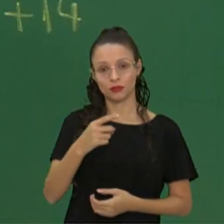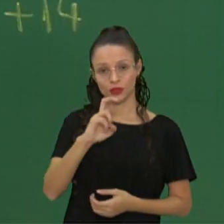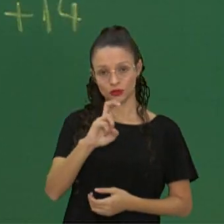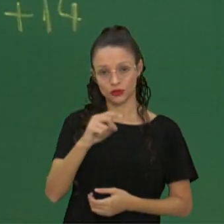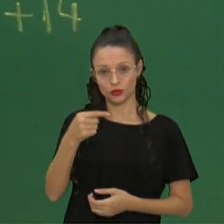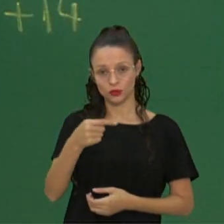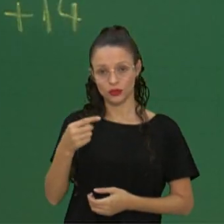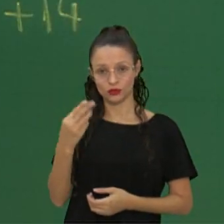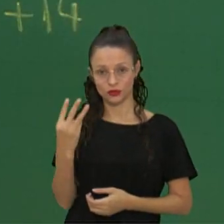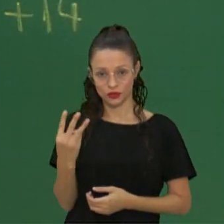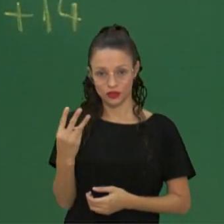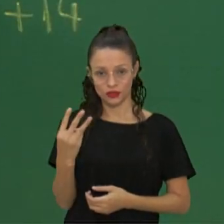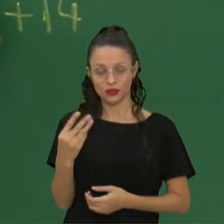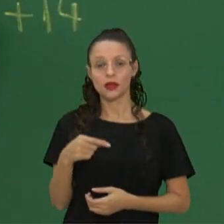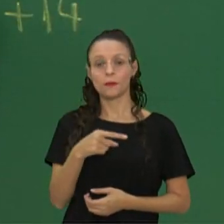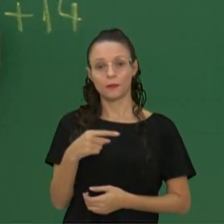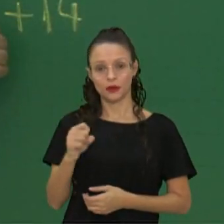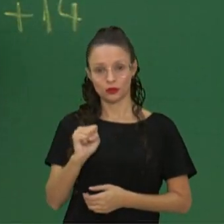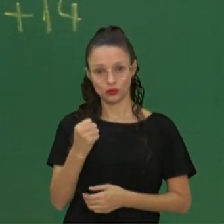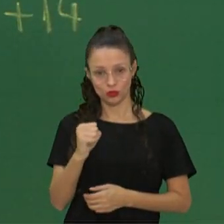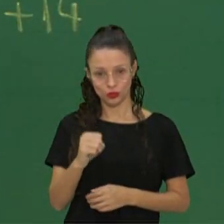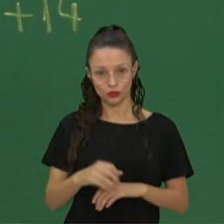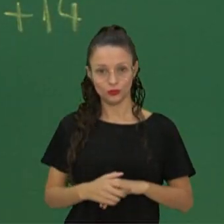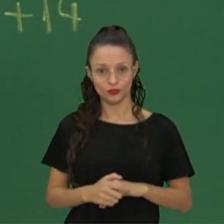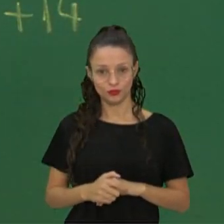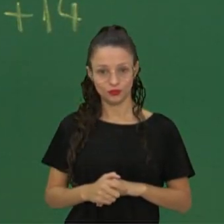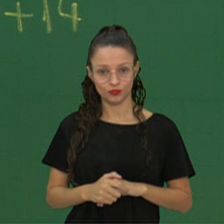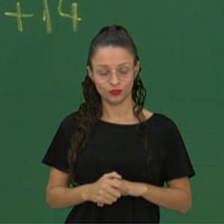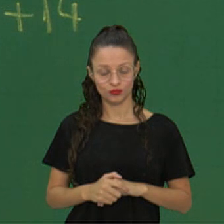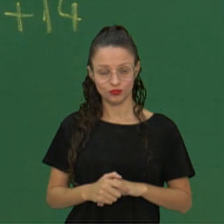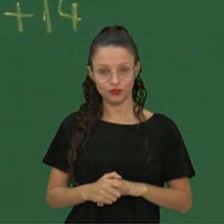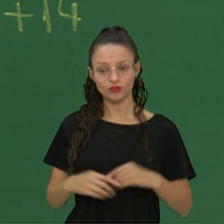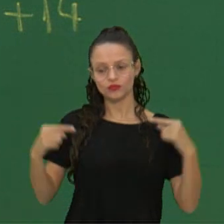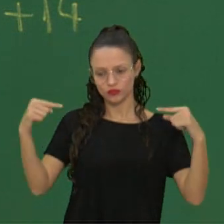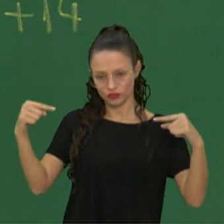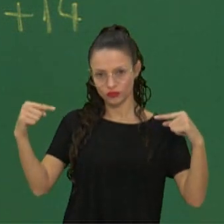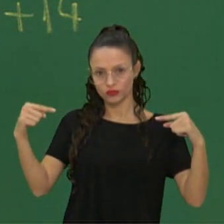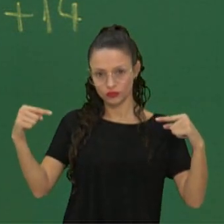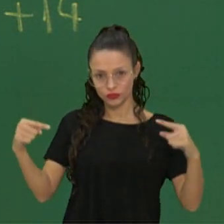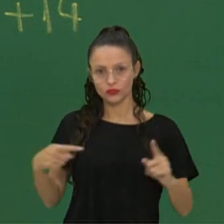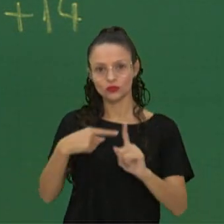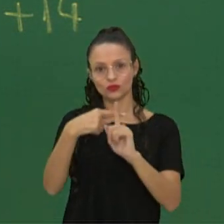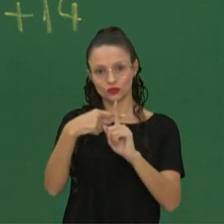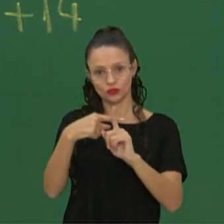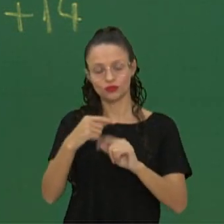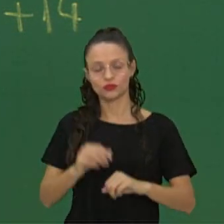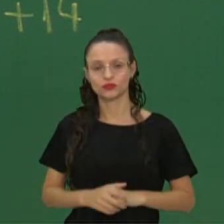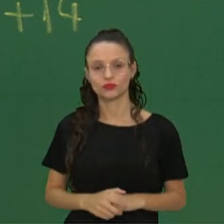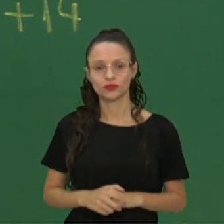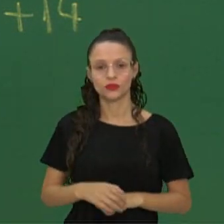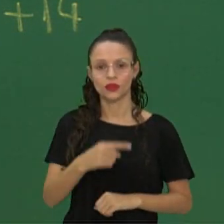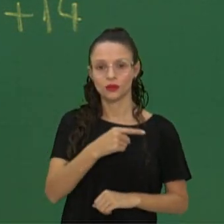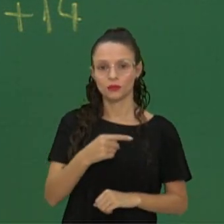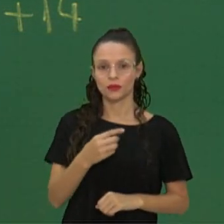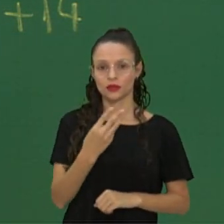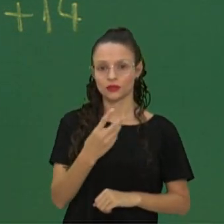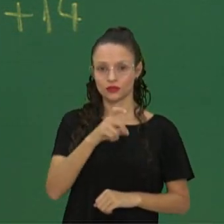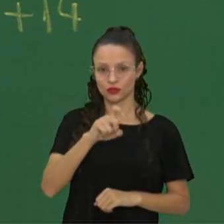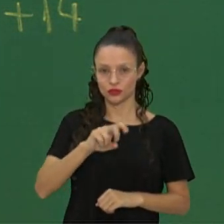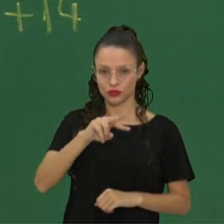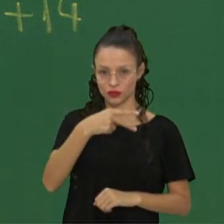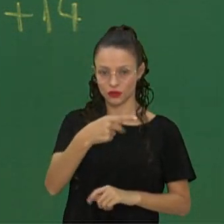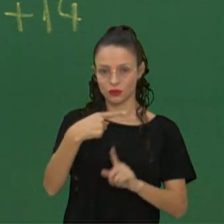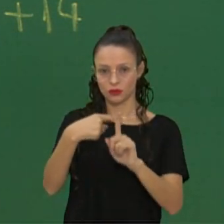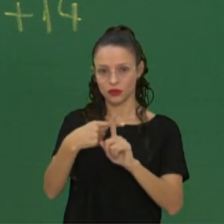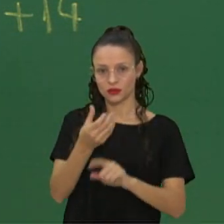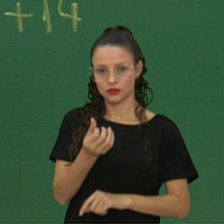3, menos 8x. Sinais iguais, soma e repete o sinal. Menos 3x ao quadrado mais 6x